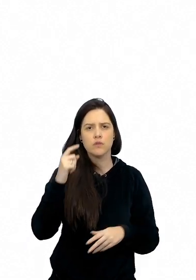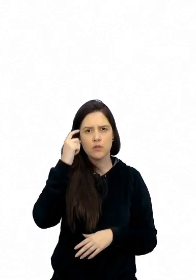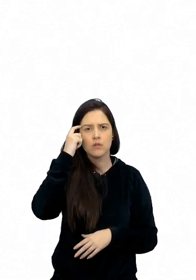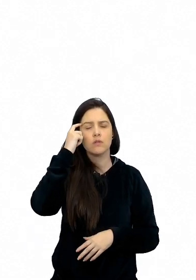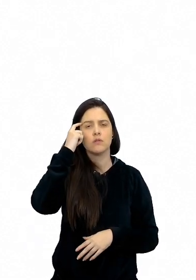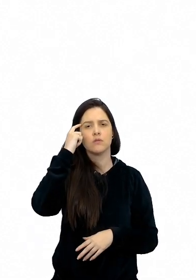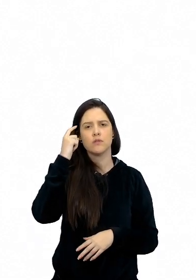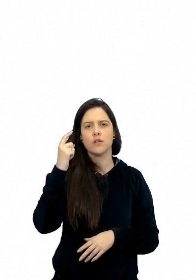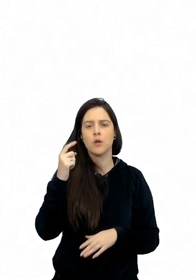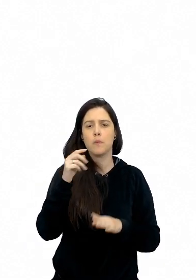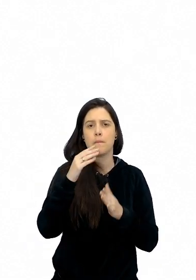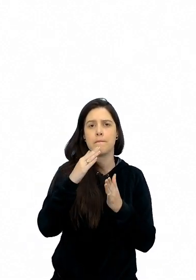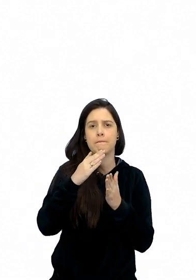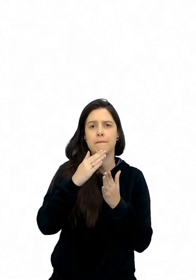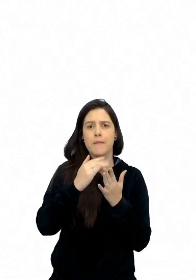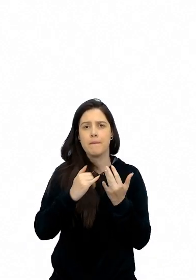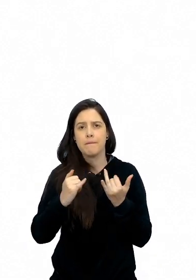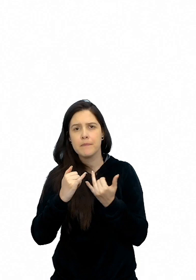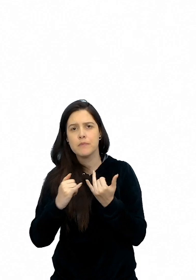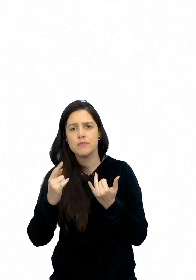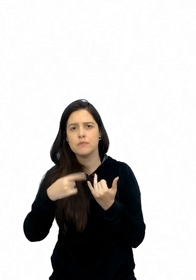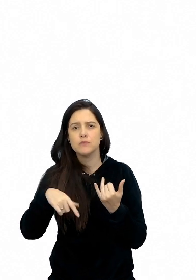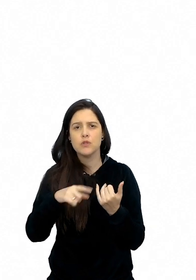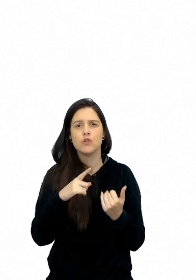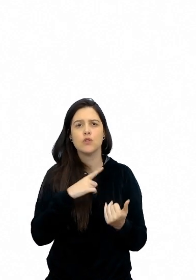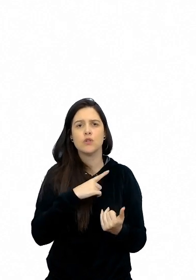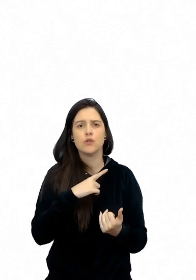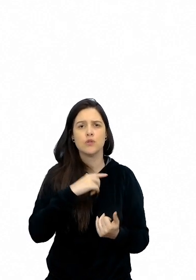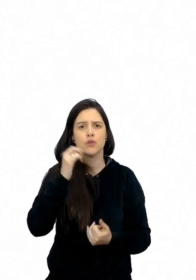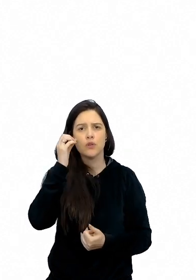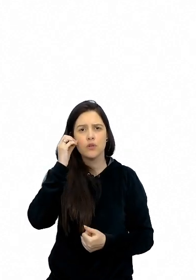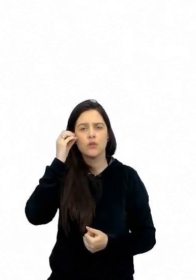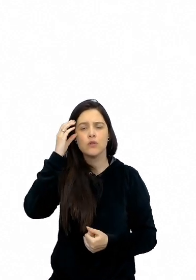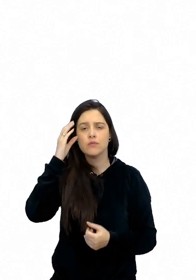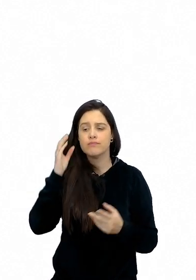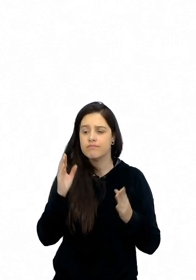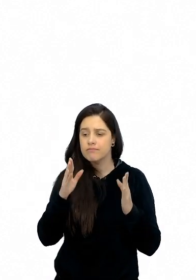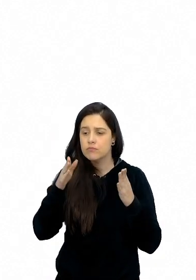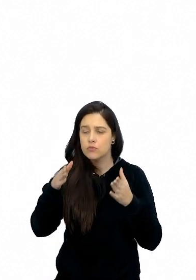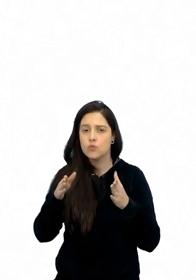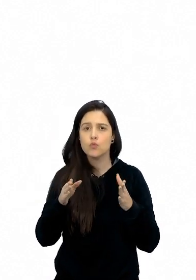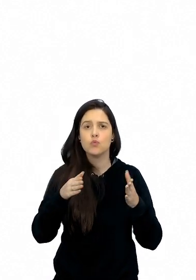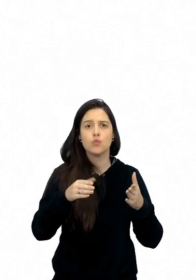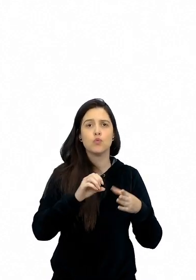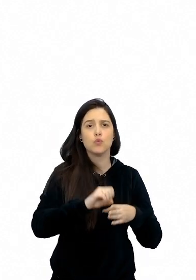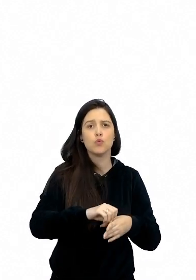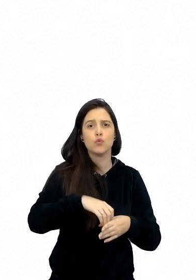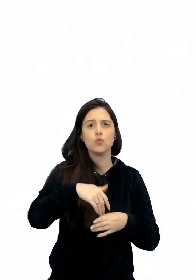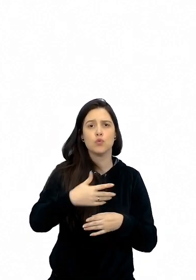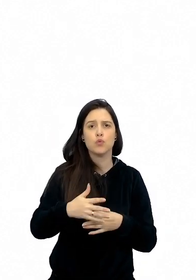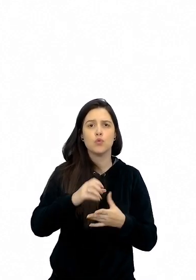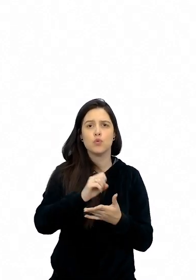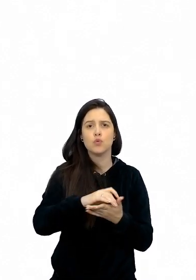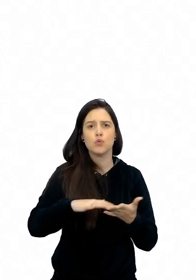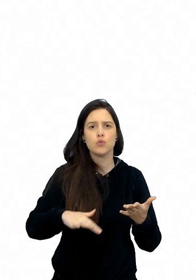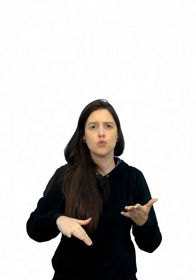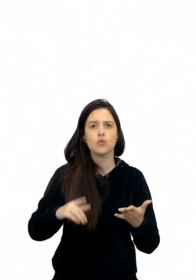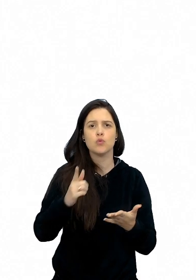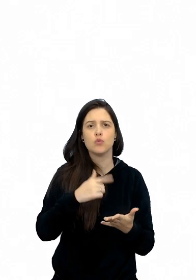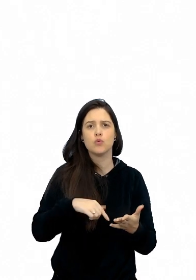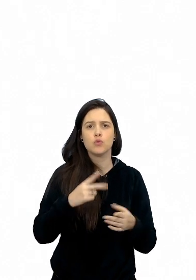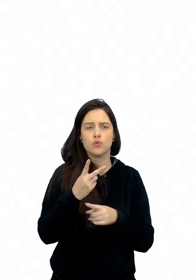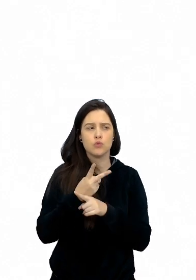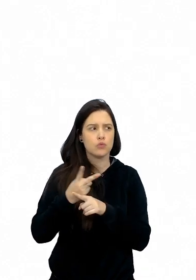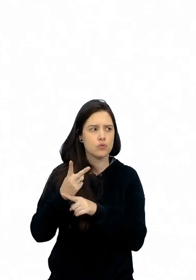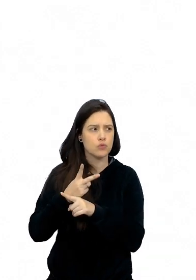com essa matemática, né, e do nosso conhecimento especializado do conteúdo, né, das atividades que a gente vai propor ali